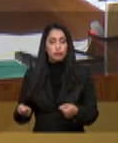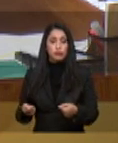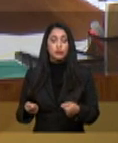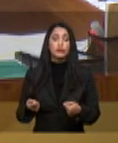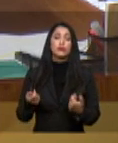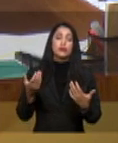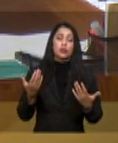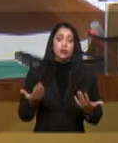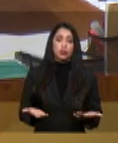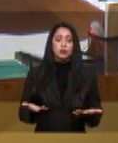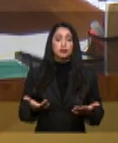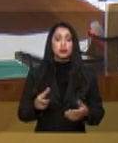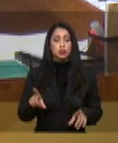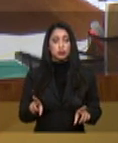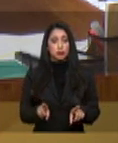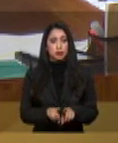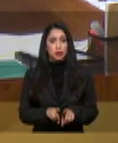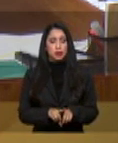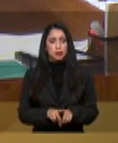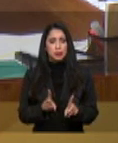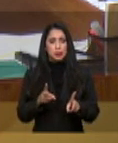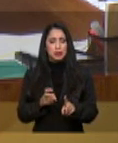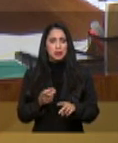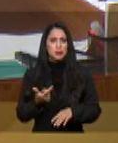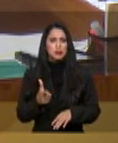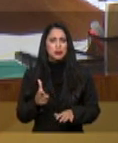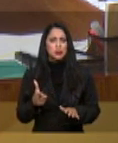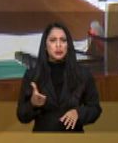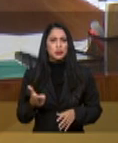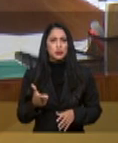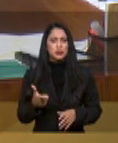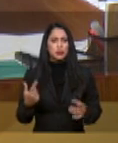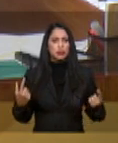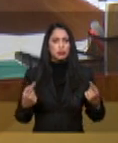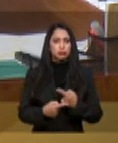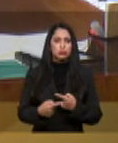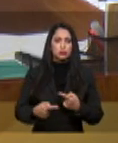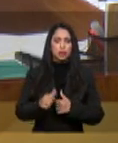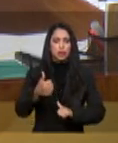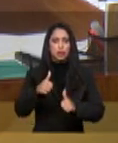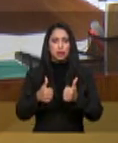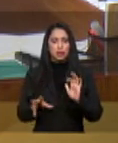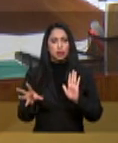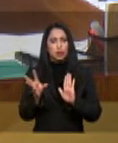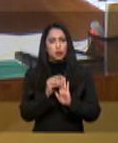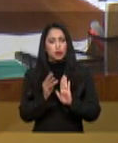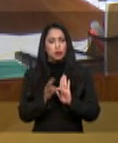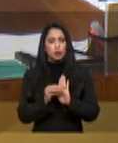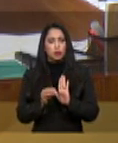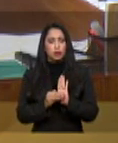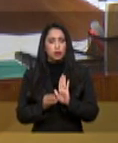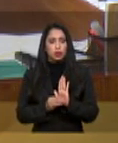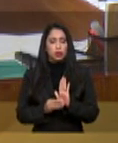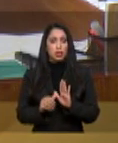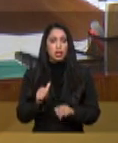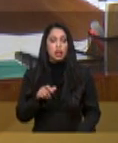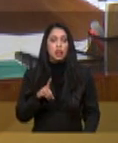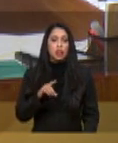Anoto também que não há plena identidade entre a controvérsia, ora em análise, e o conteúdo do decidido pelo Pleno na